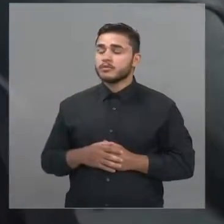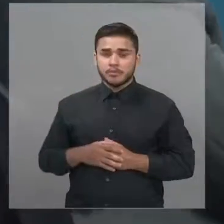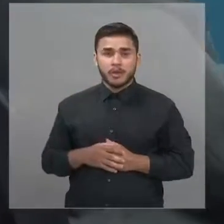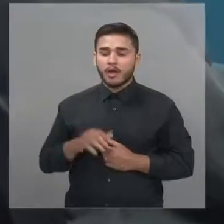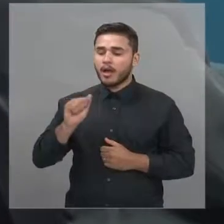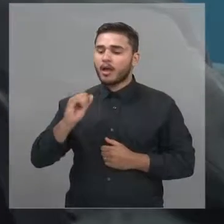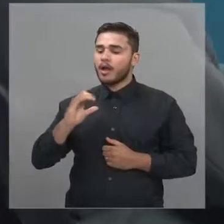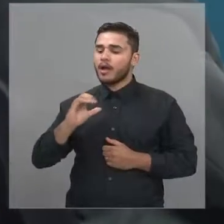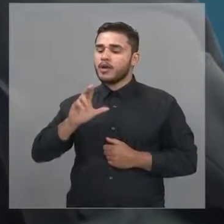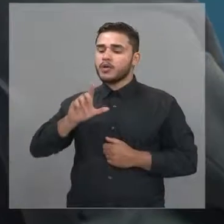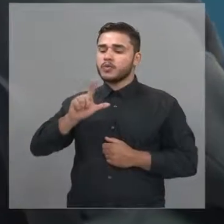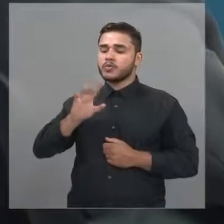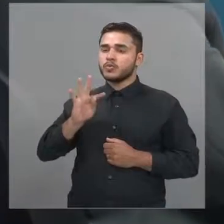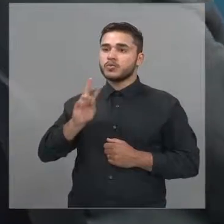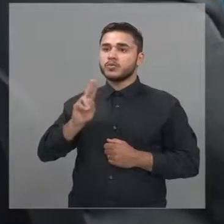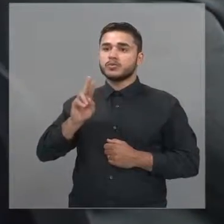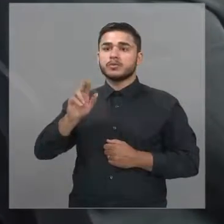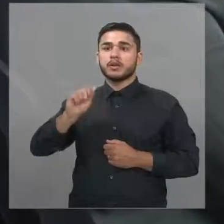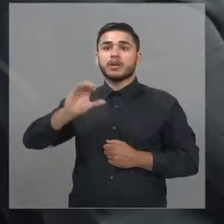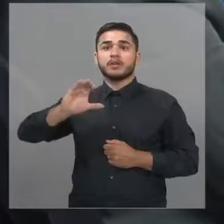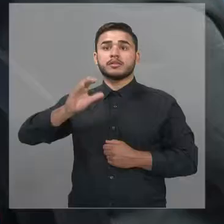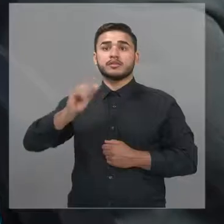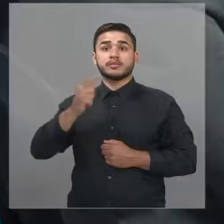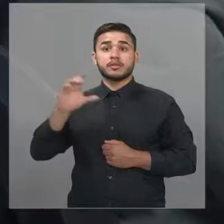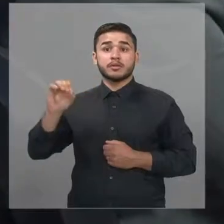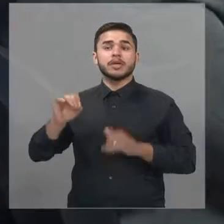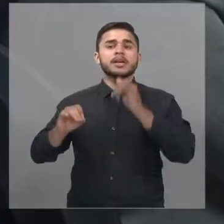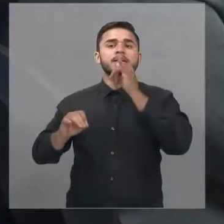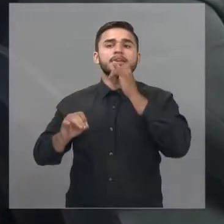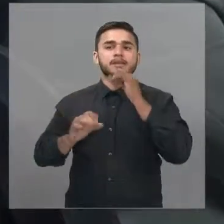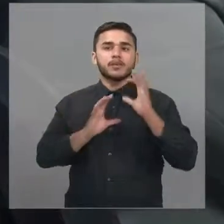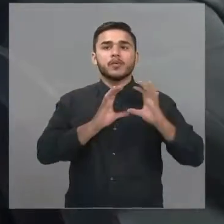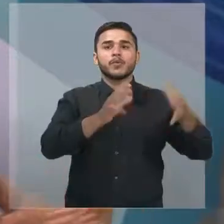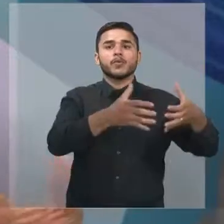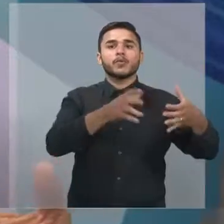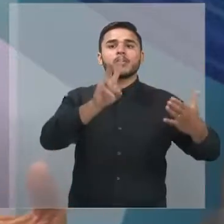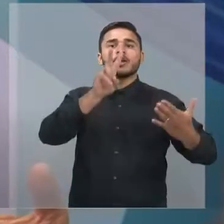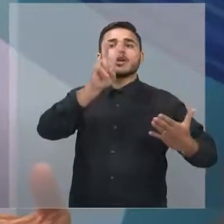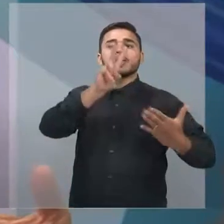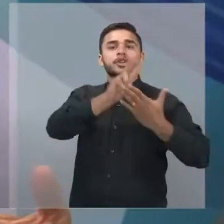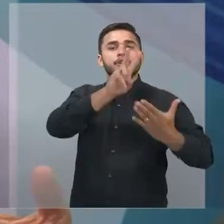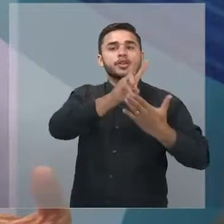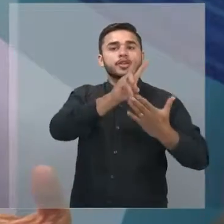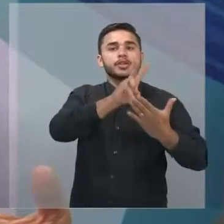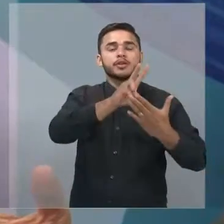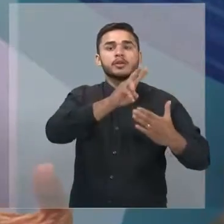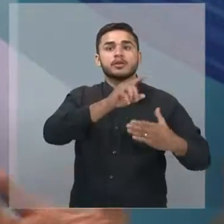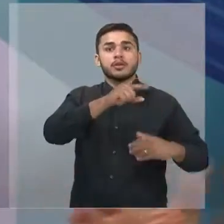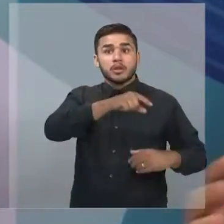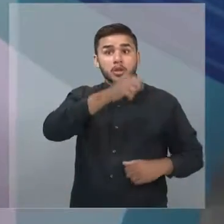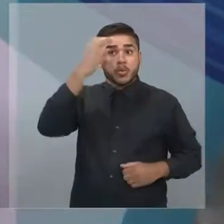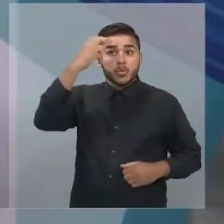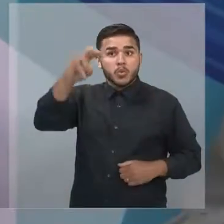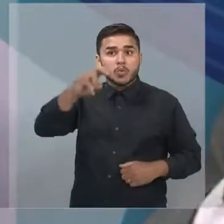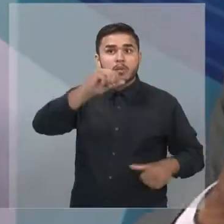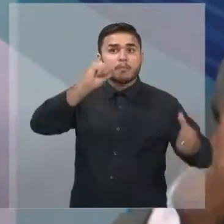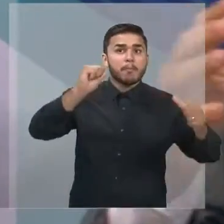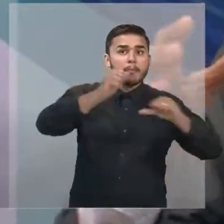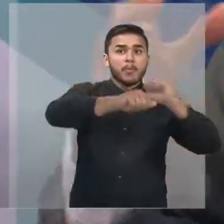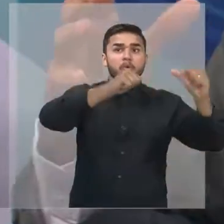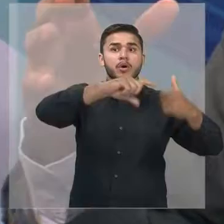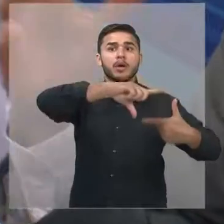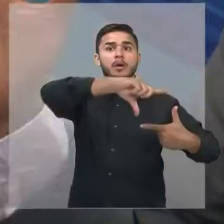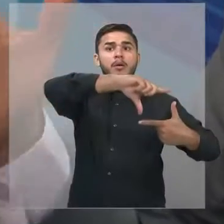que se chama aculturação. Quando um grupo de índios passa por isso, quando se destrói a